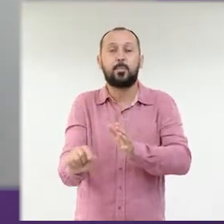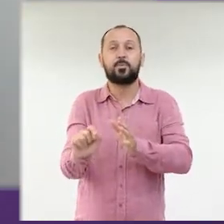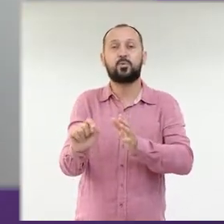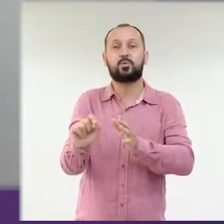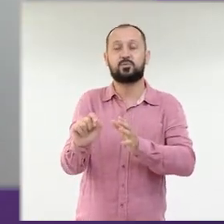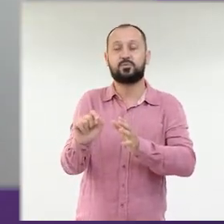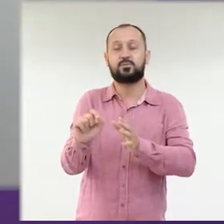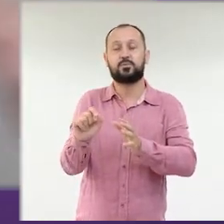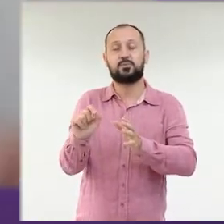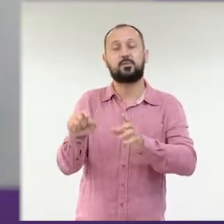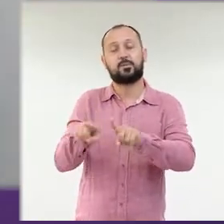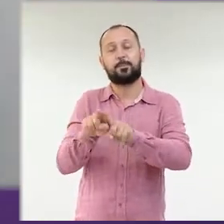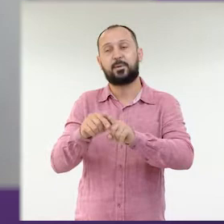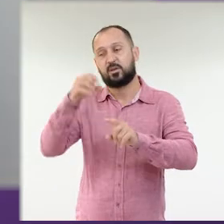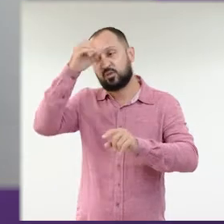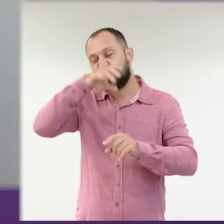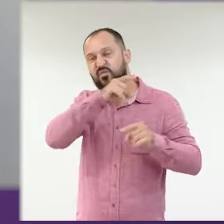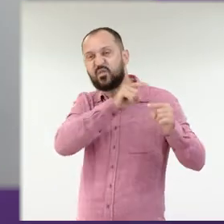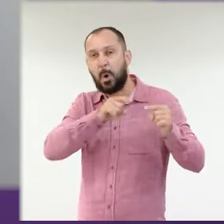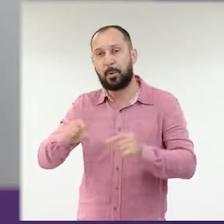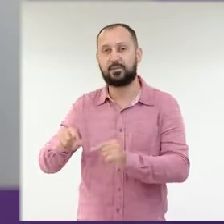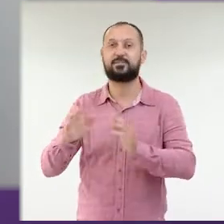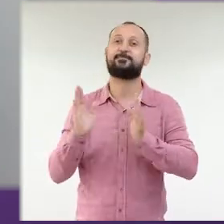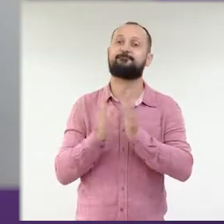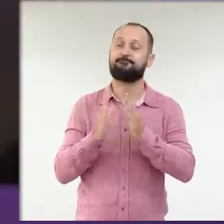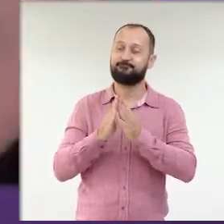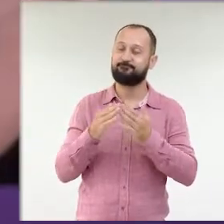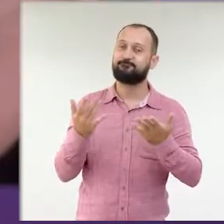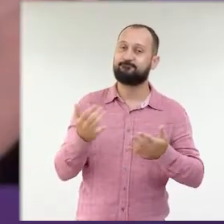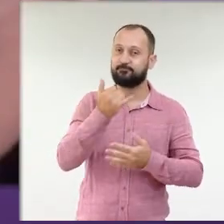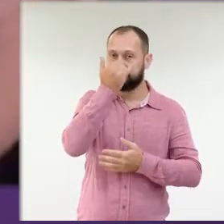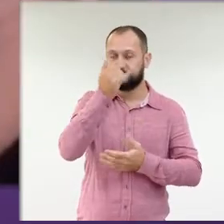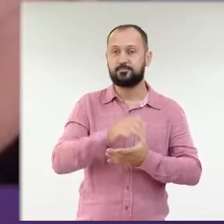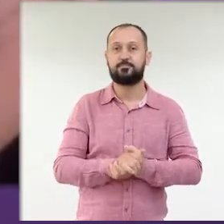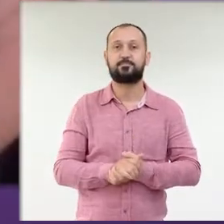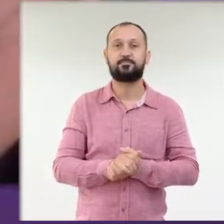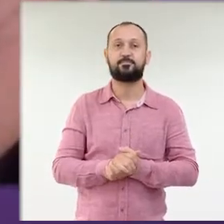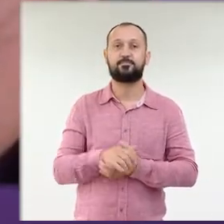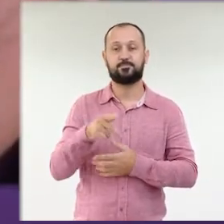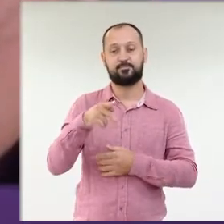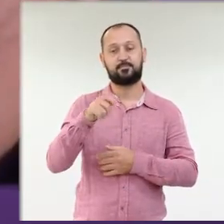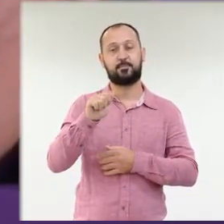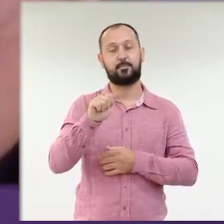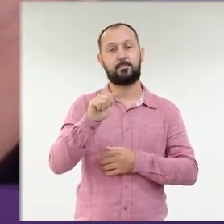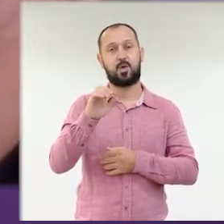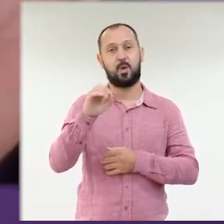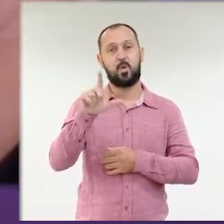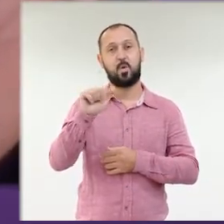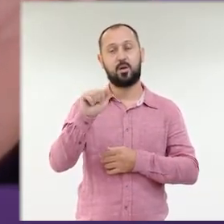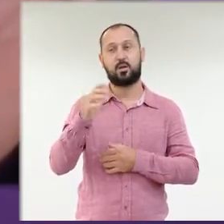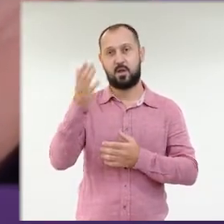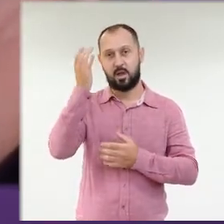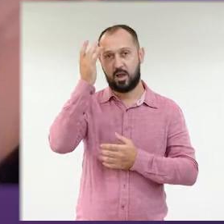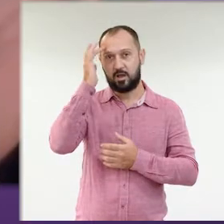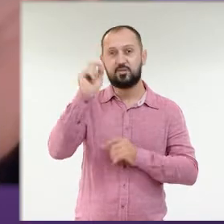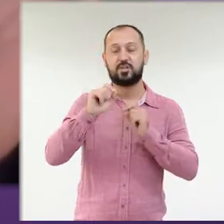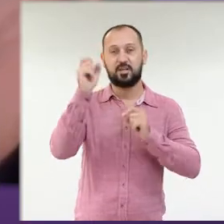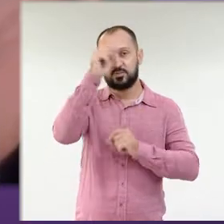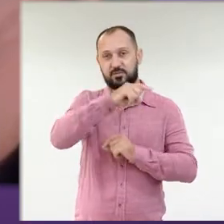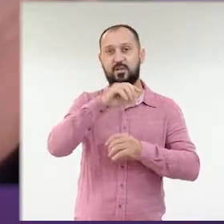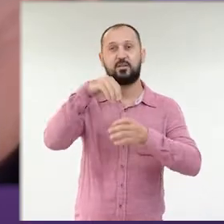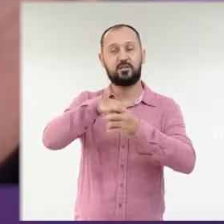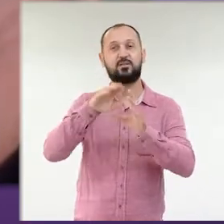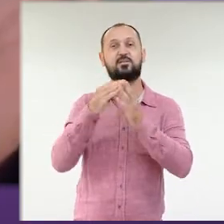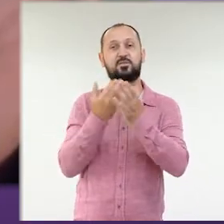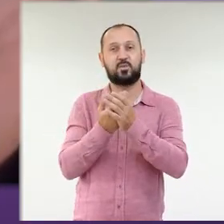coronavírus, e nós estamos num cativeiro de violência doméstica, infelizmente. E, Paola, eu acredito que os desafios